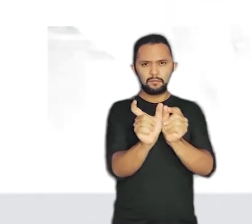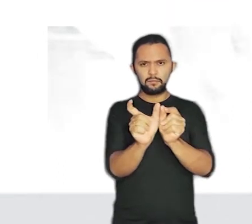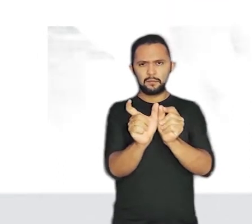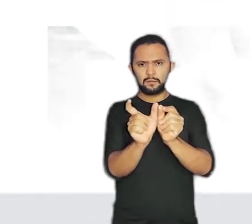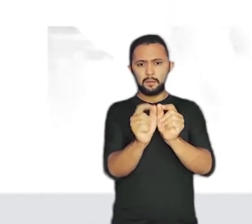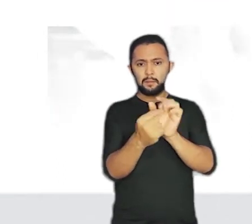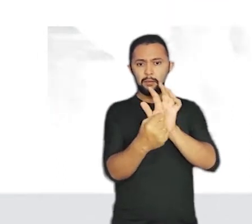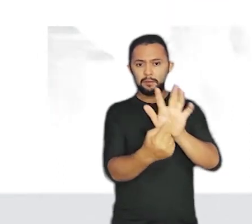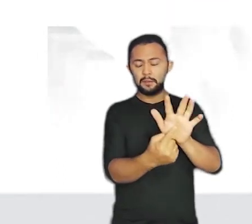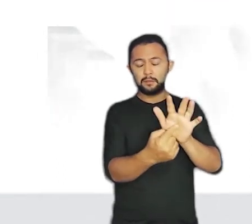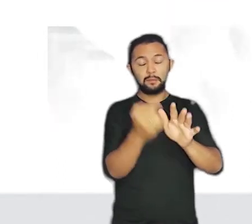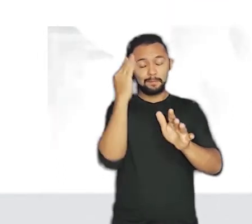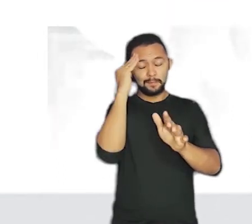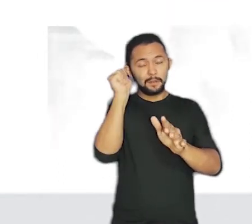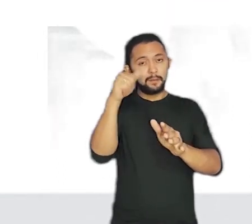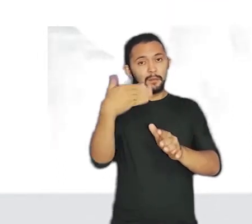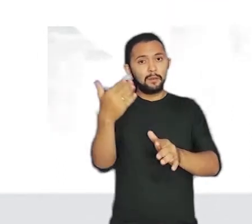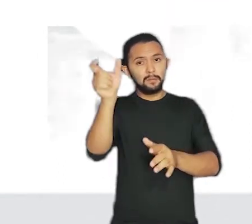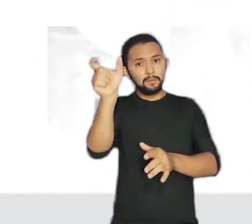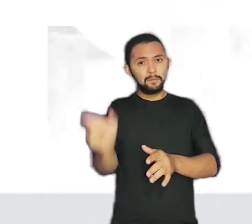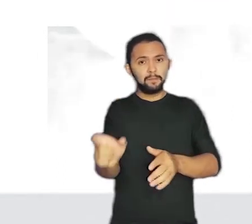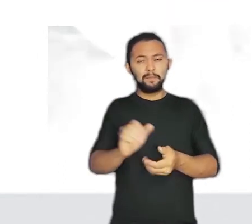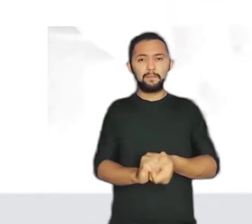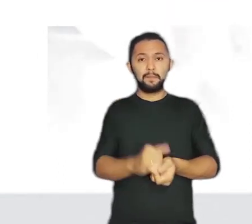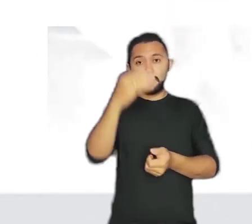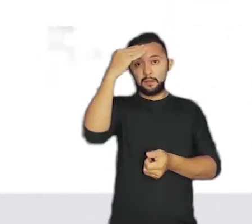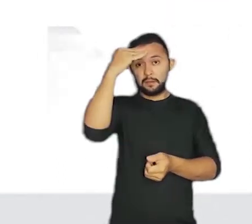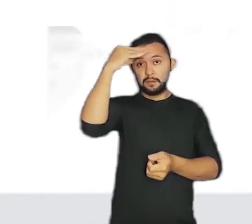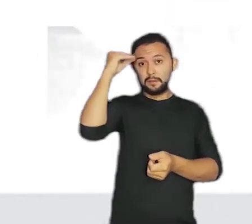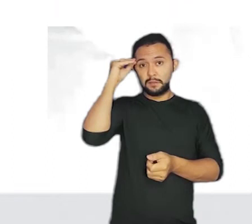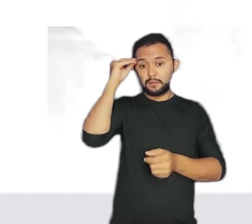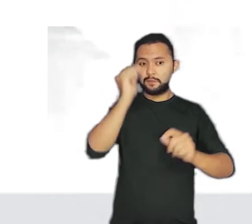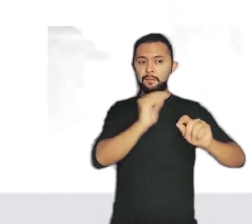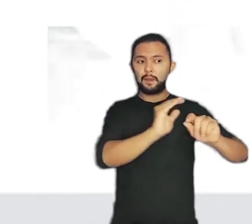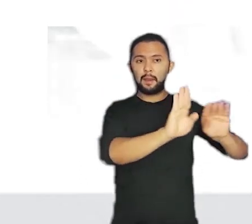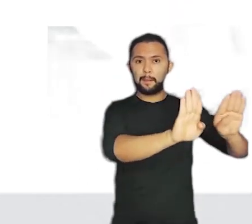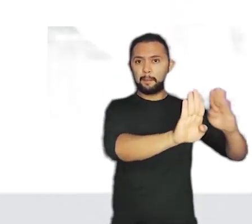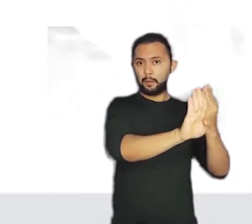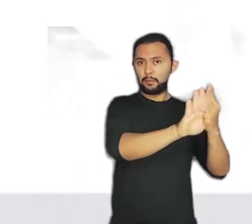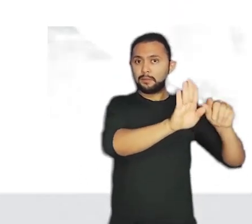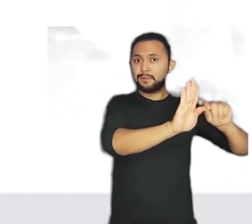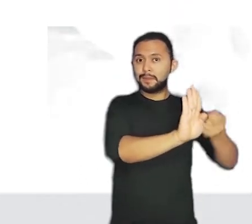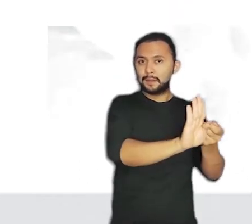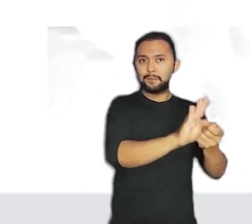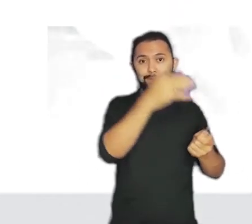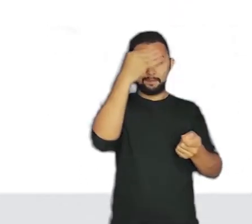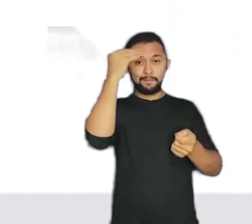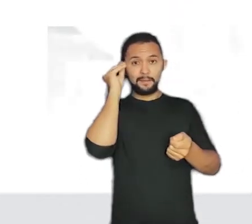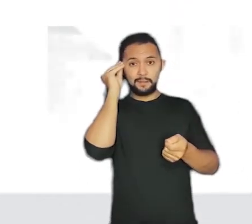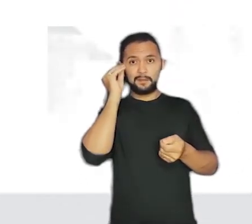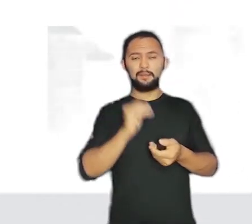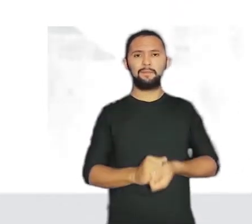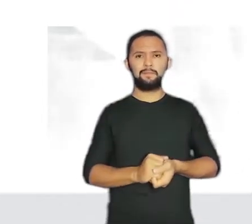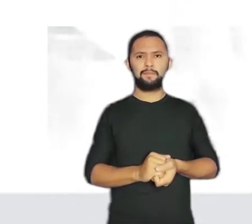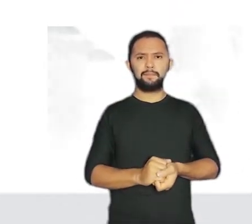indeterminação do sujeito. Esqueceram de trancar a porta, tá? Aí eu tenho aqui o verbo esqueceu. Esqueceram de